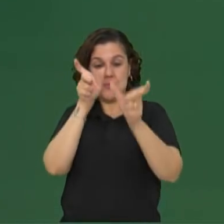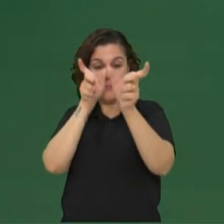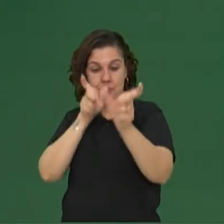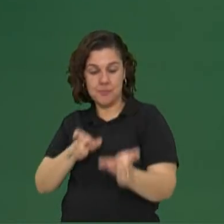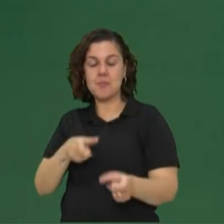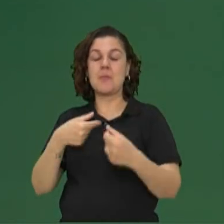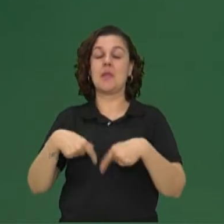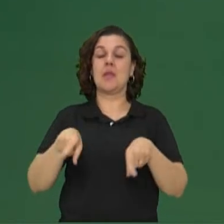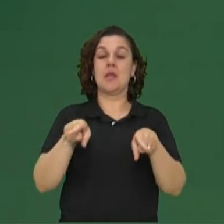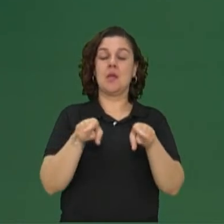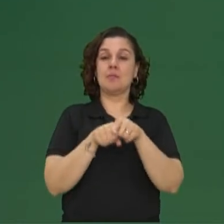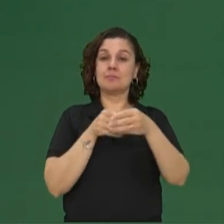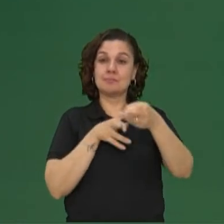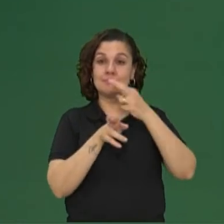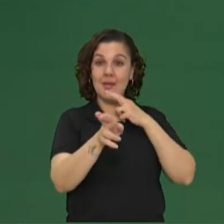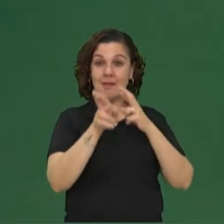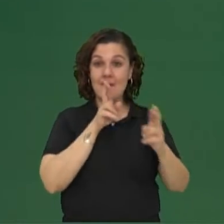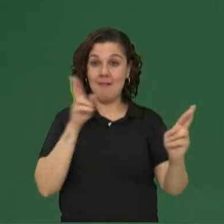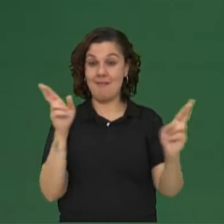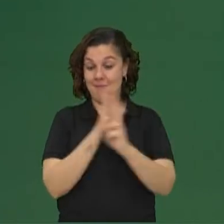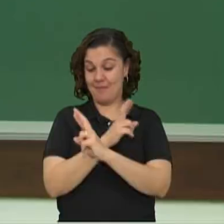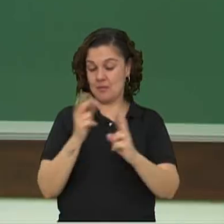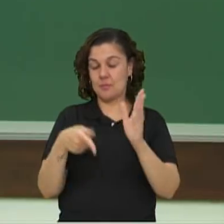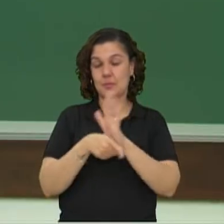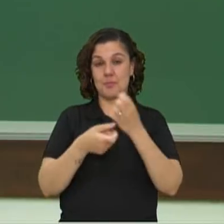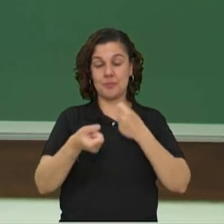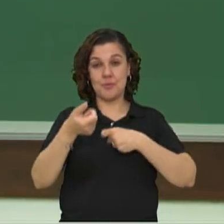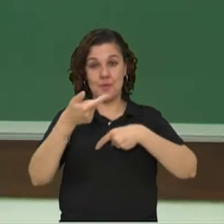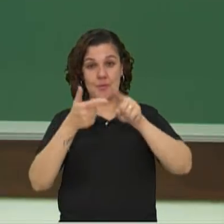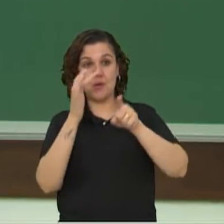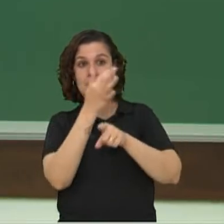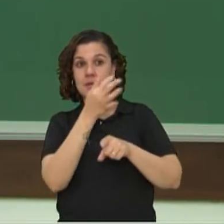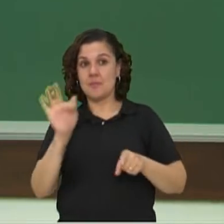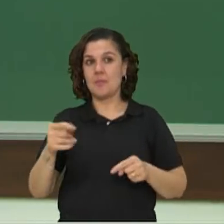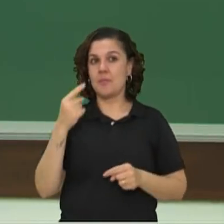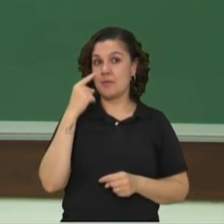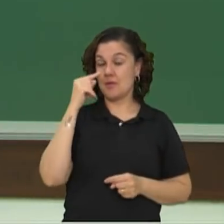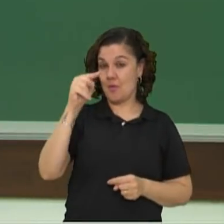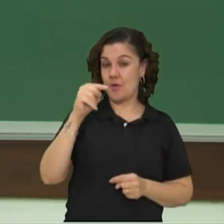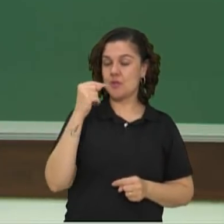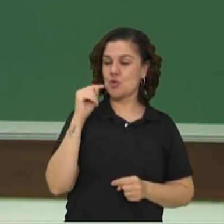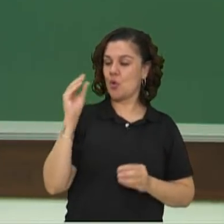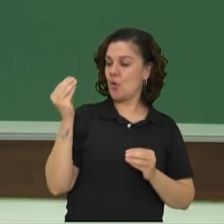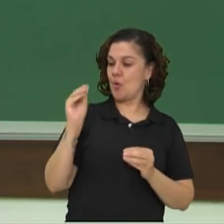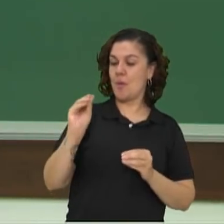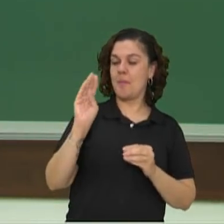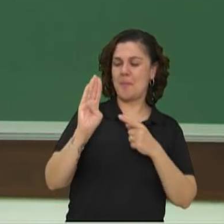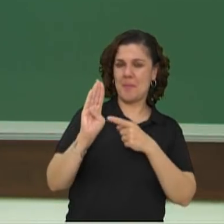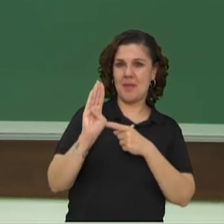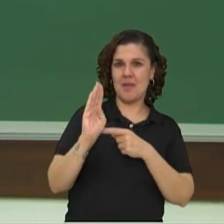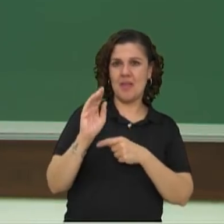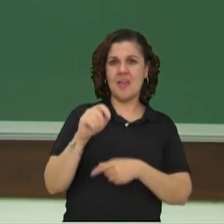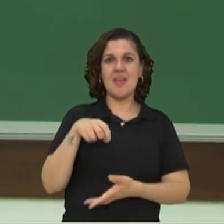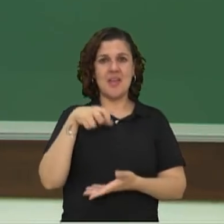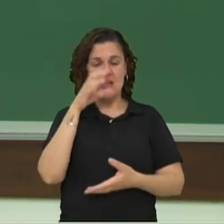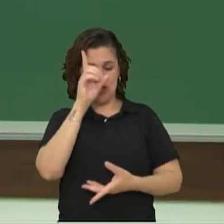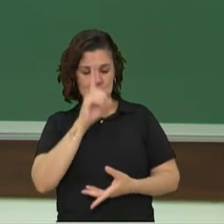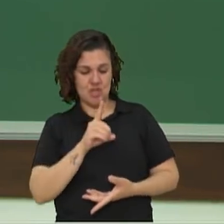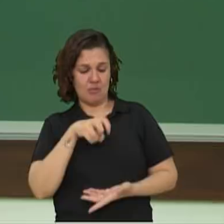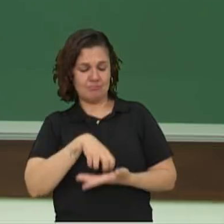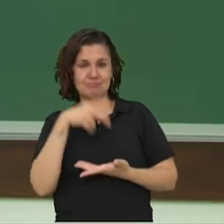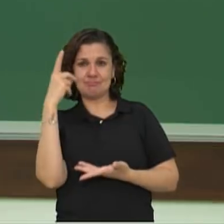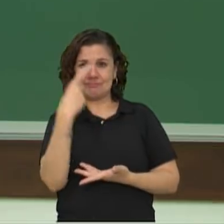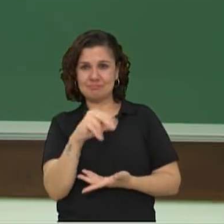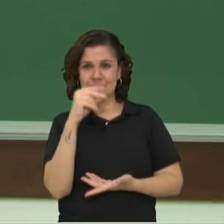está relacionado aos princípios da Revolução, né? Aqui no anterior eu coloquei direito à tortura, que seriam coisas